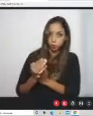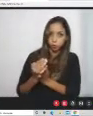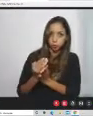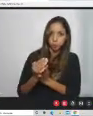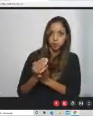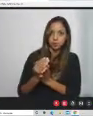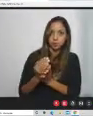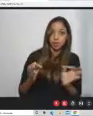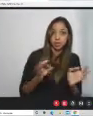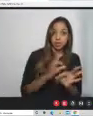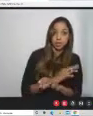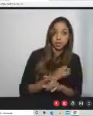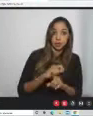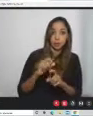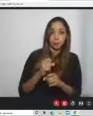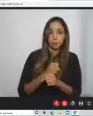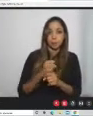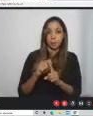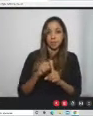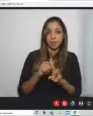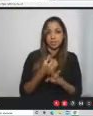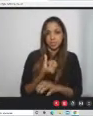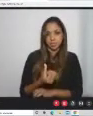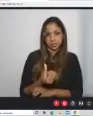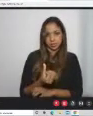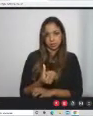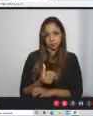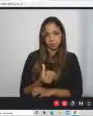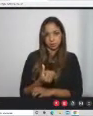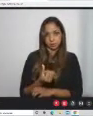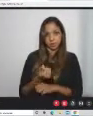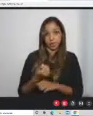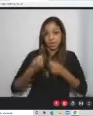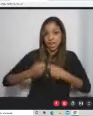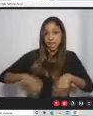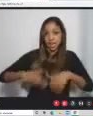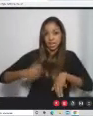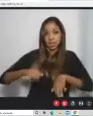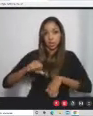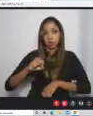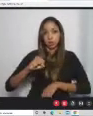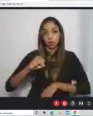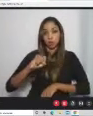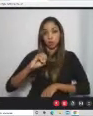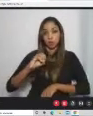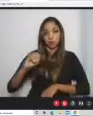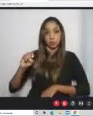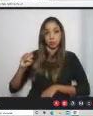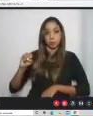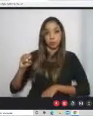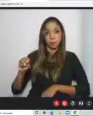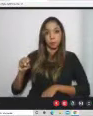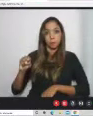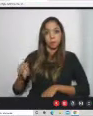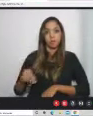quase R$ 800 mil. Nós já estamos em junho de